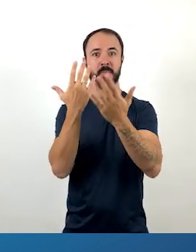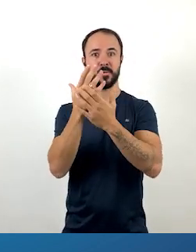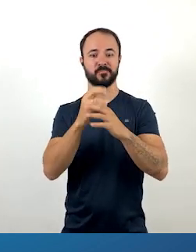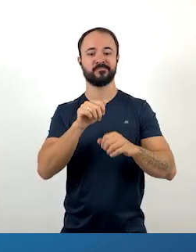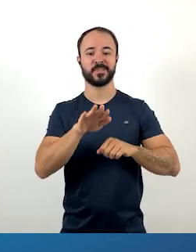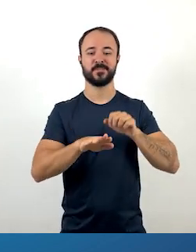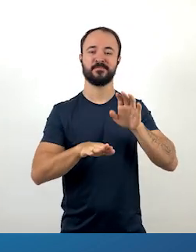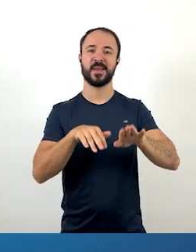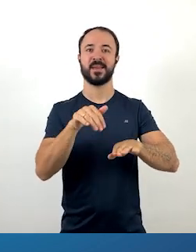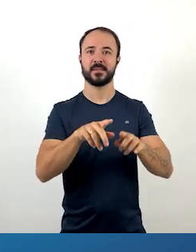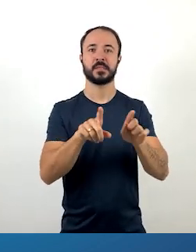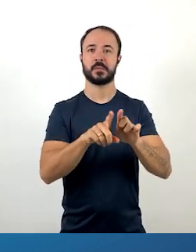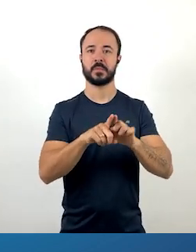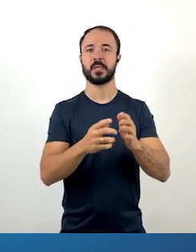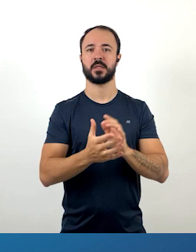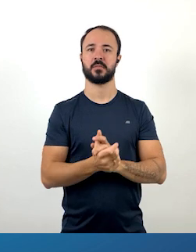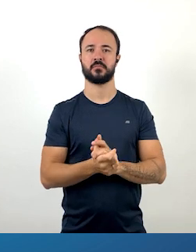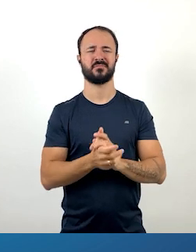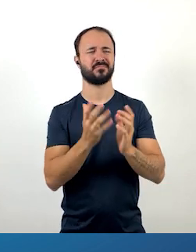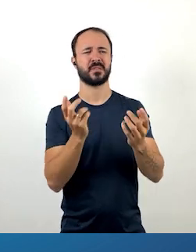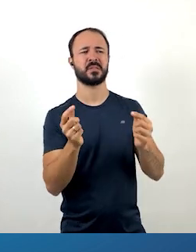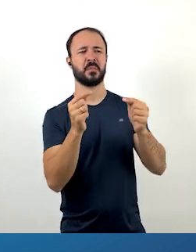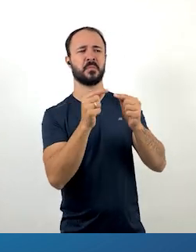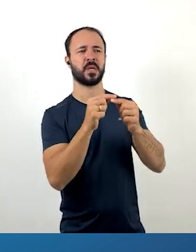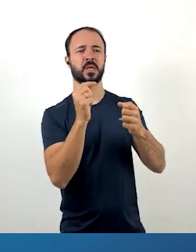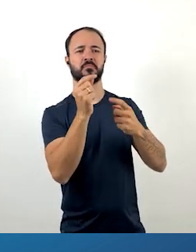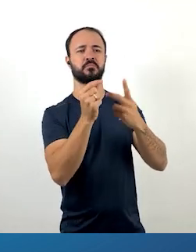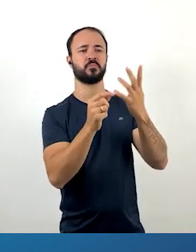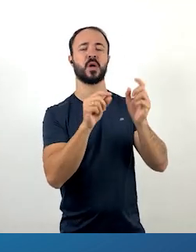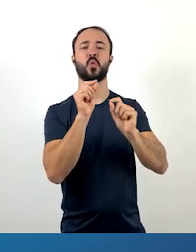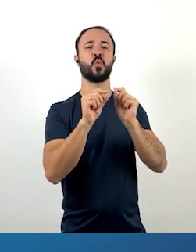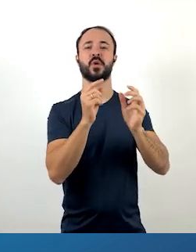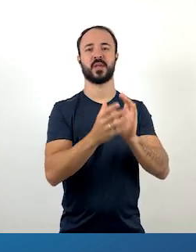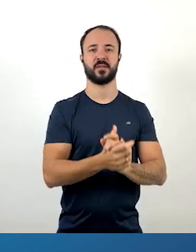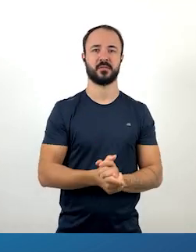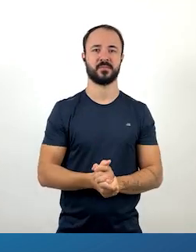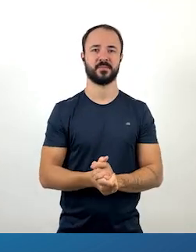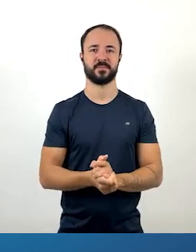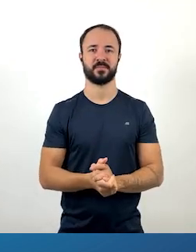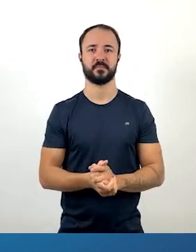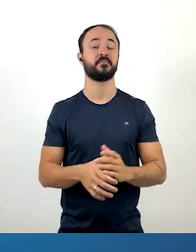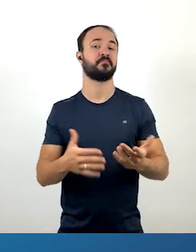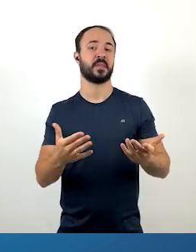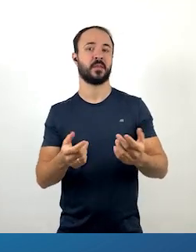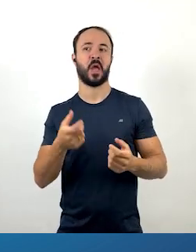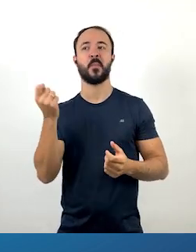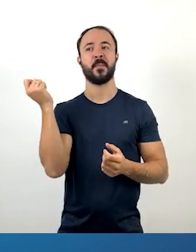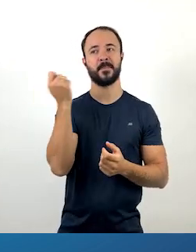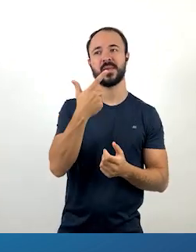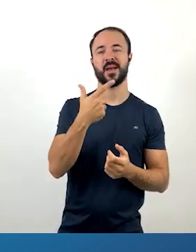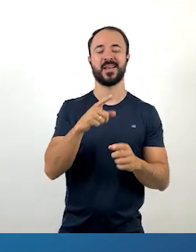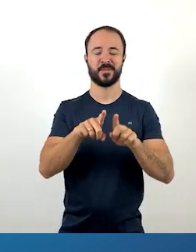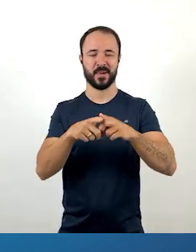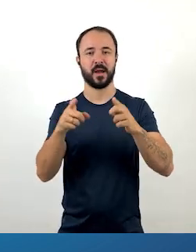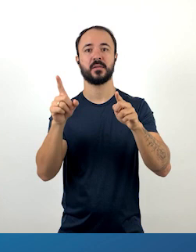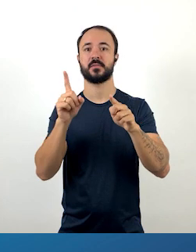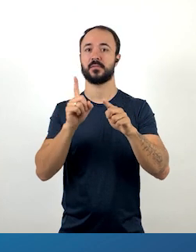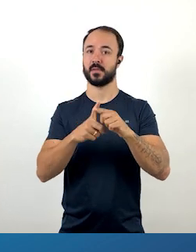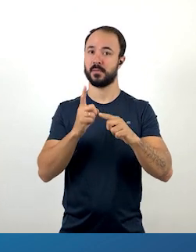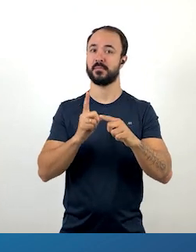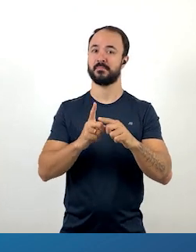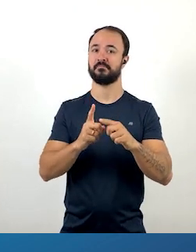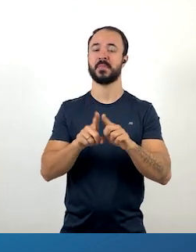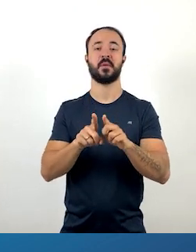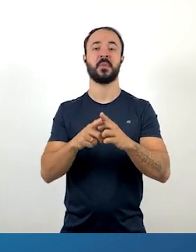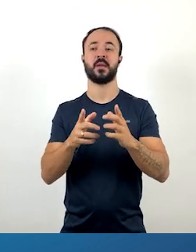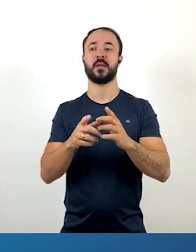está relacionado a qual item? Explique o processo apresentado na imagem. É uma forma bem-humorada, mas de uma crítica.